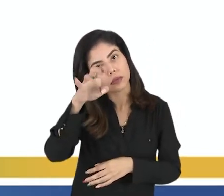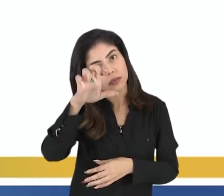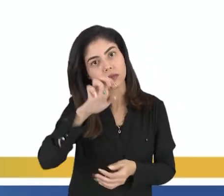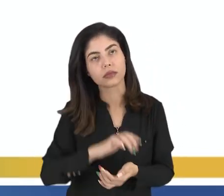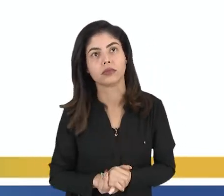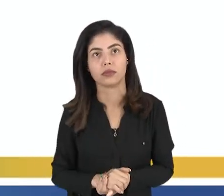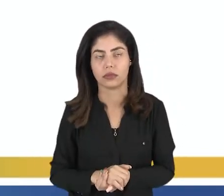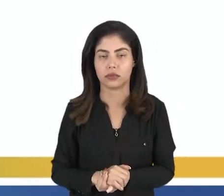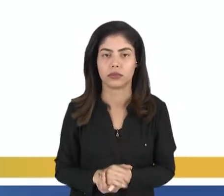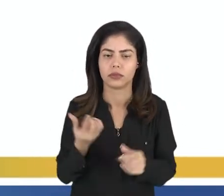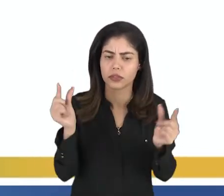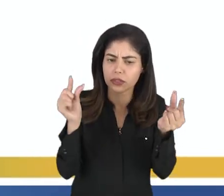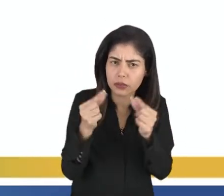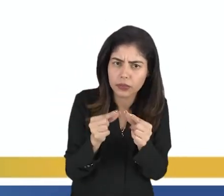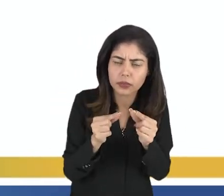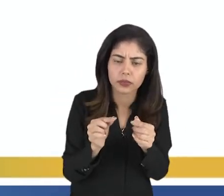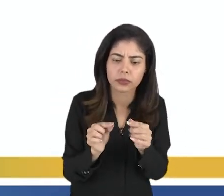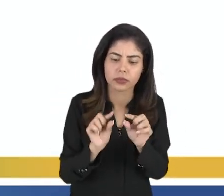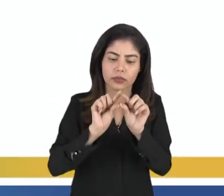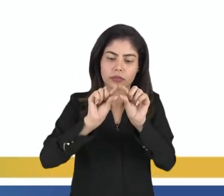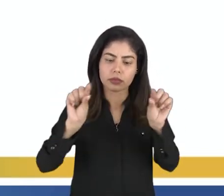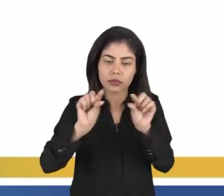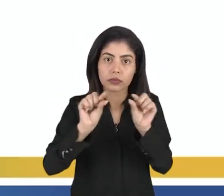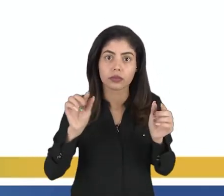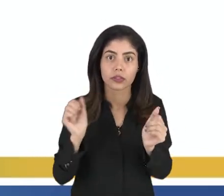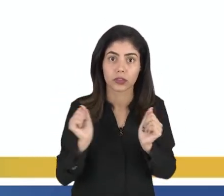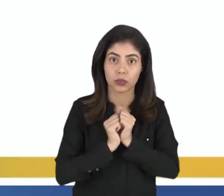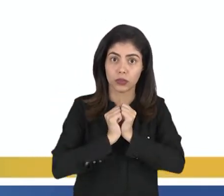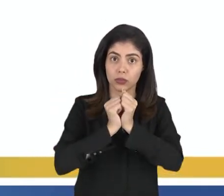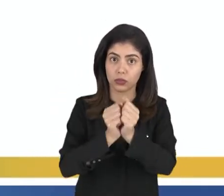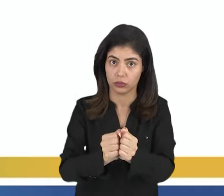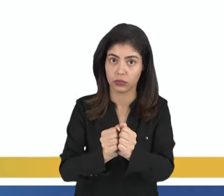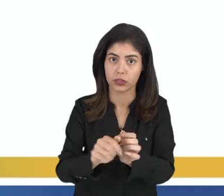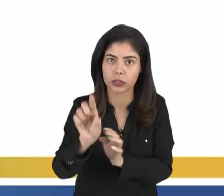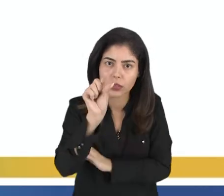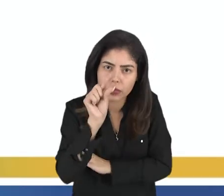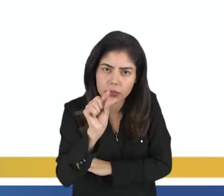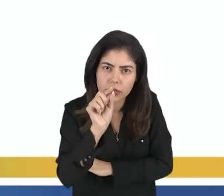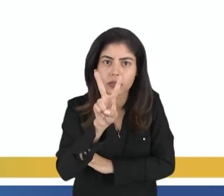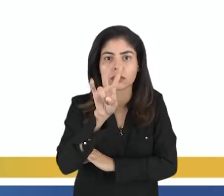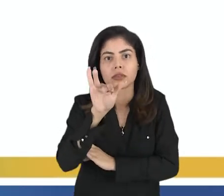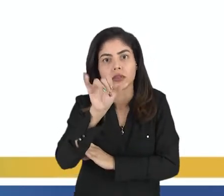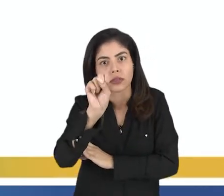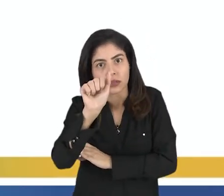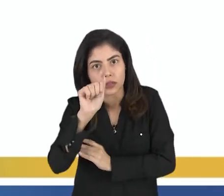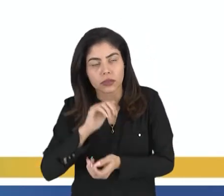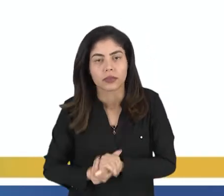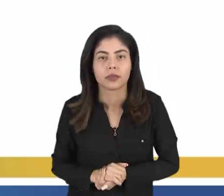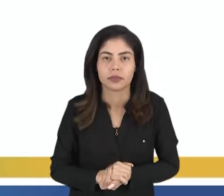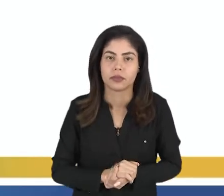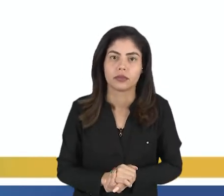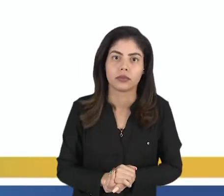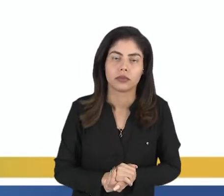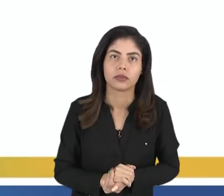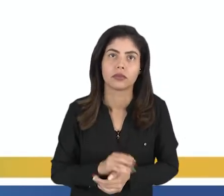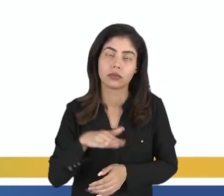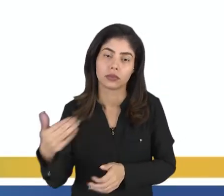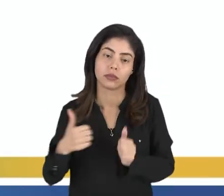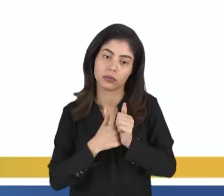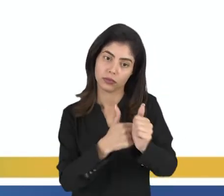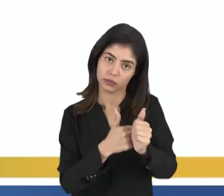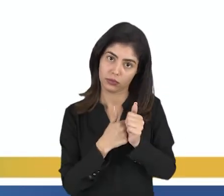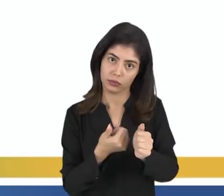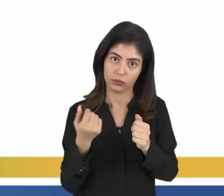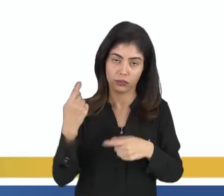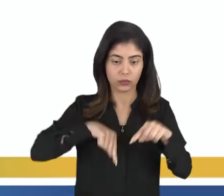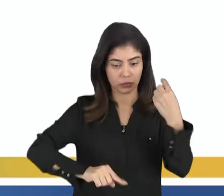são aquelas veias menores. Elas vão se unindo, né, através de pequenas veias que vão